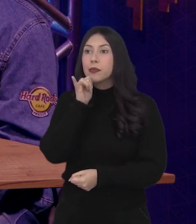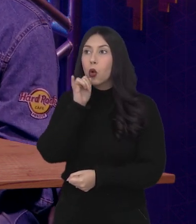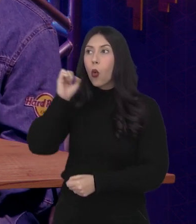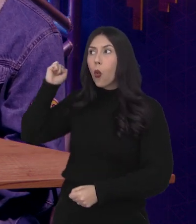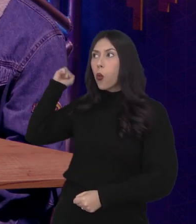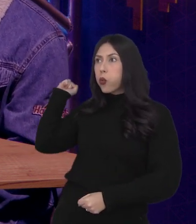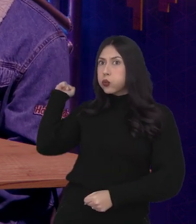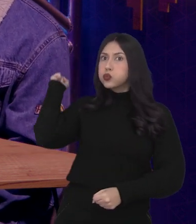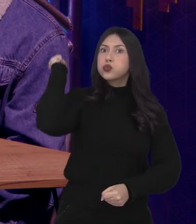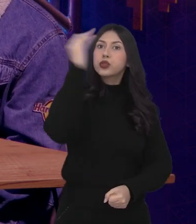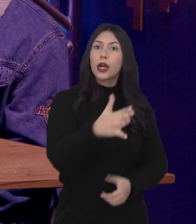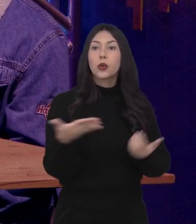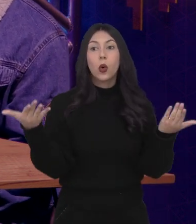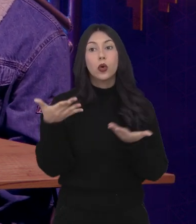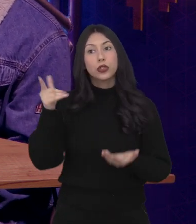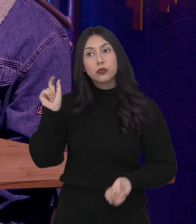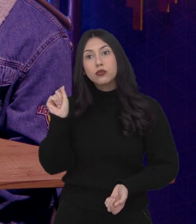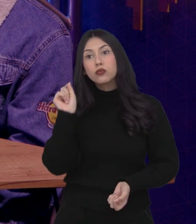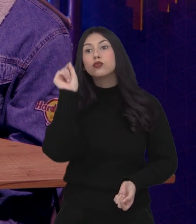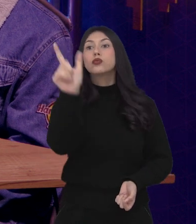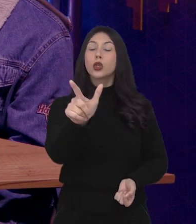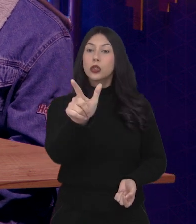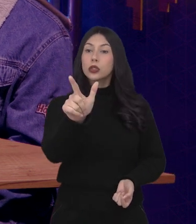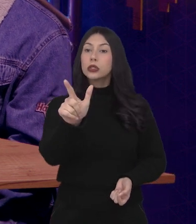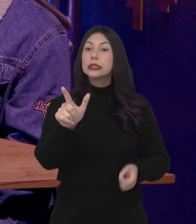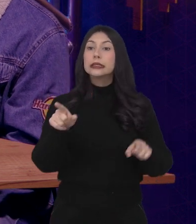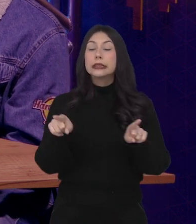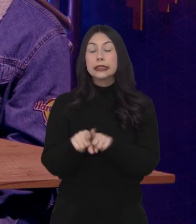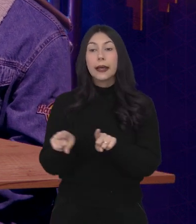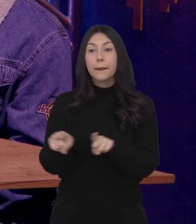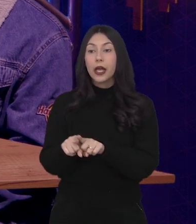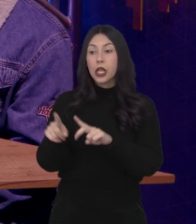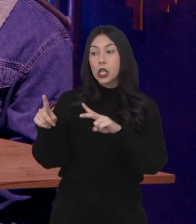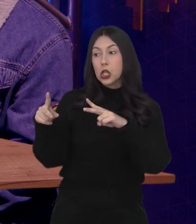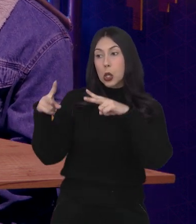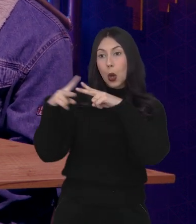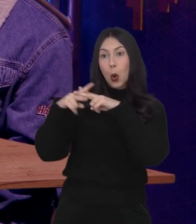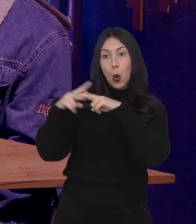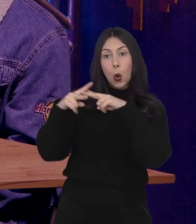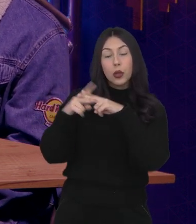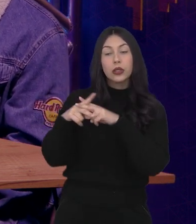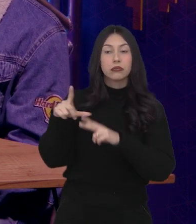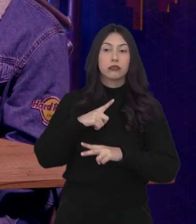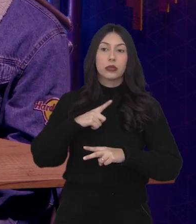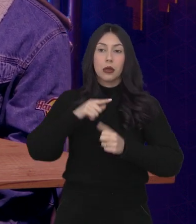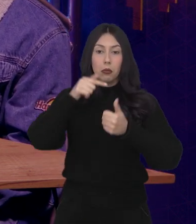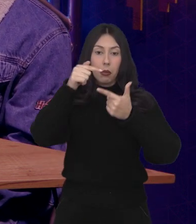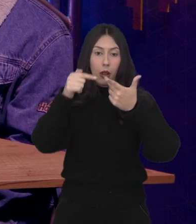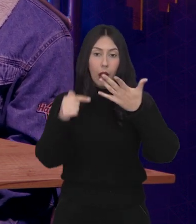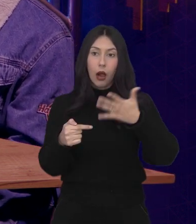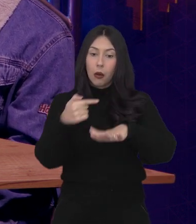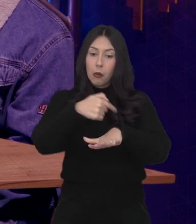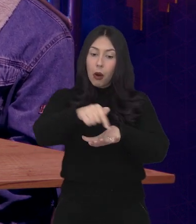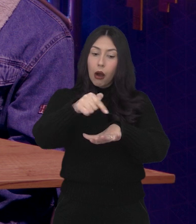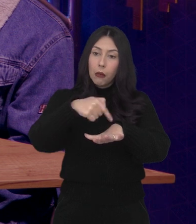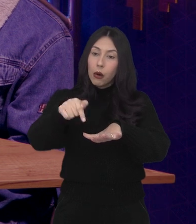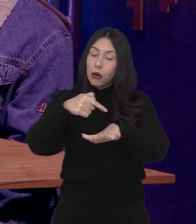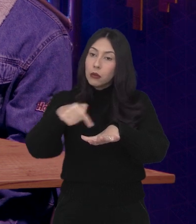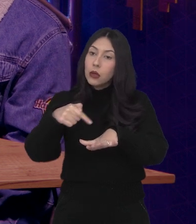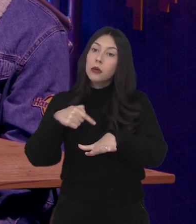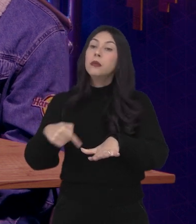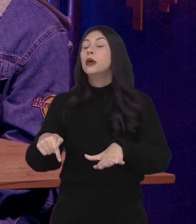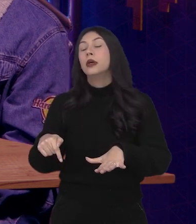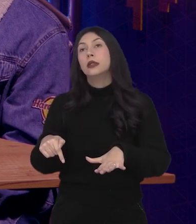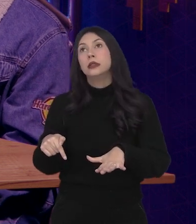lançamento de dardo, como até algumas lutas, né? Hoje tem outras modalidades de luta nas Olimpíadas